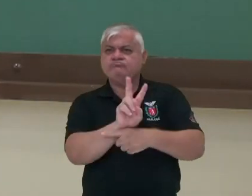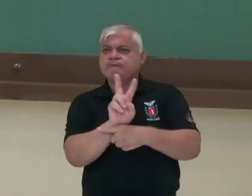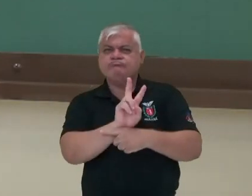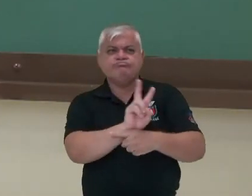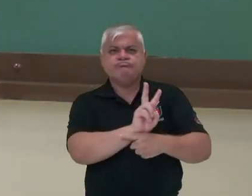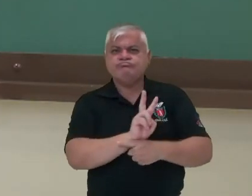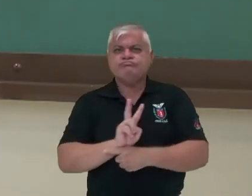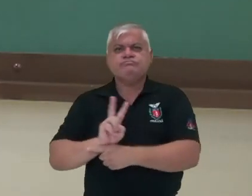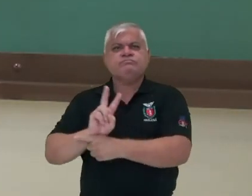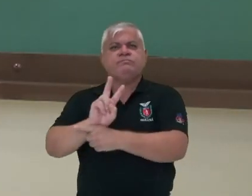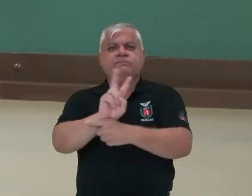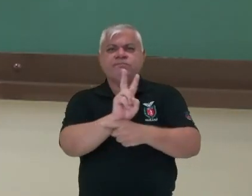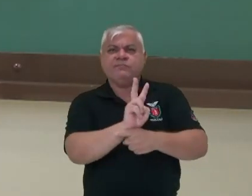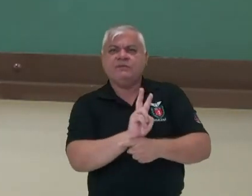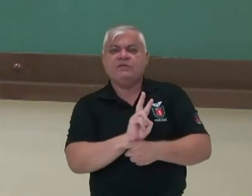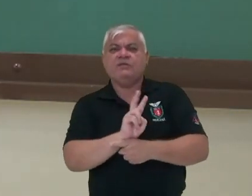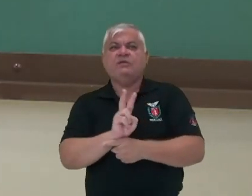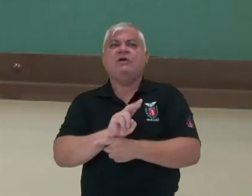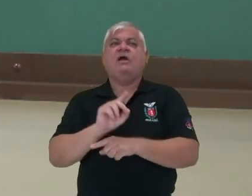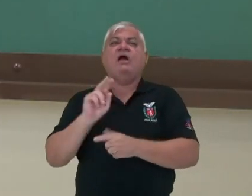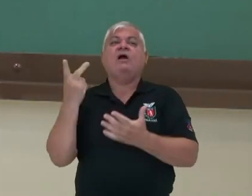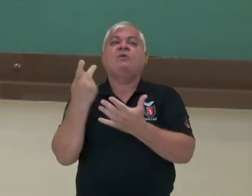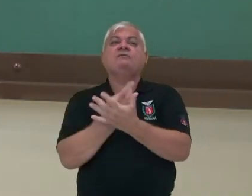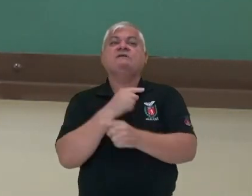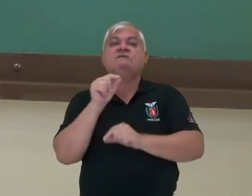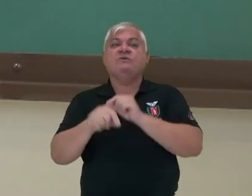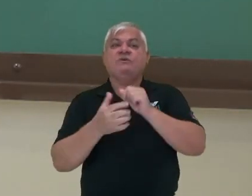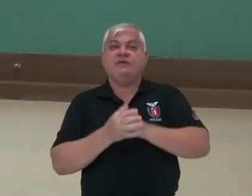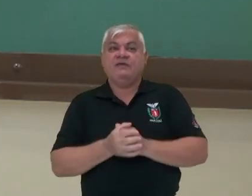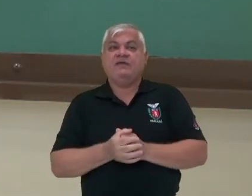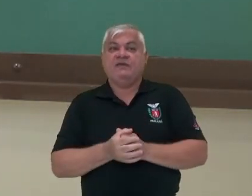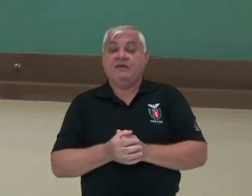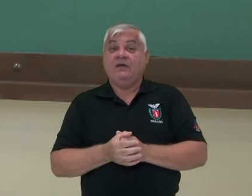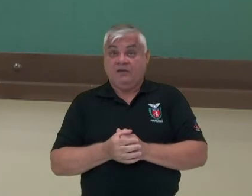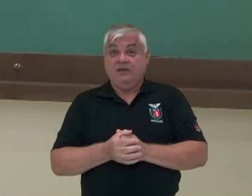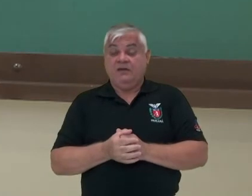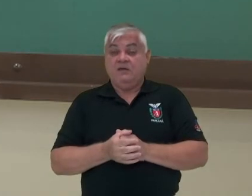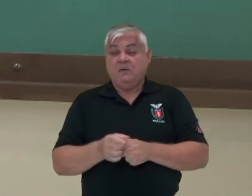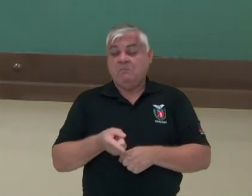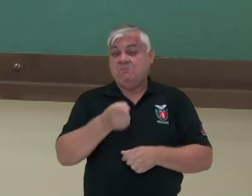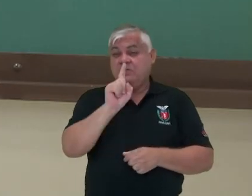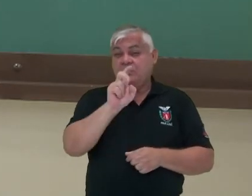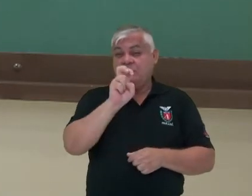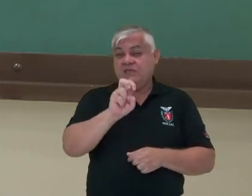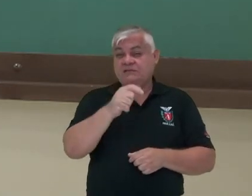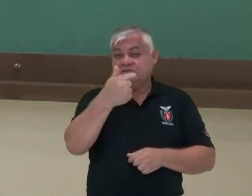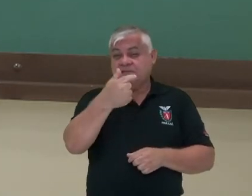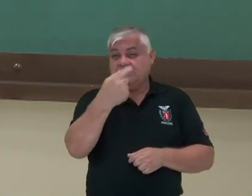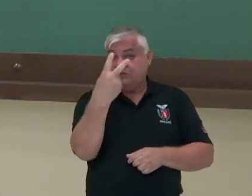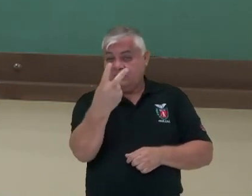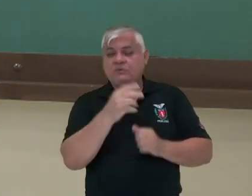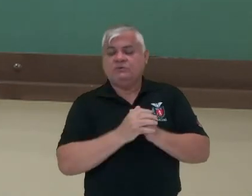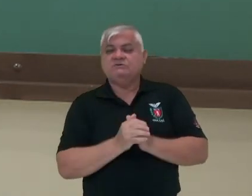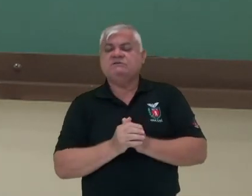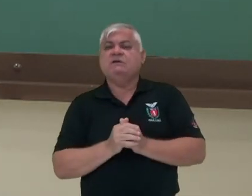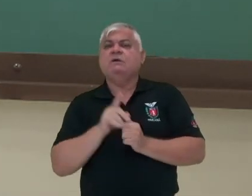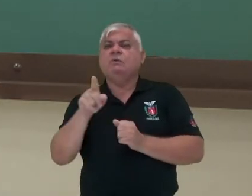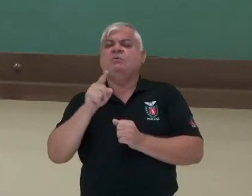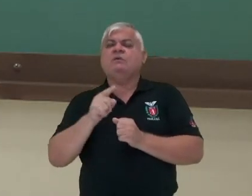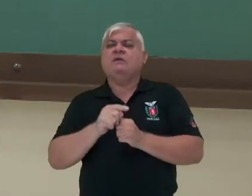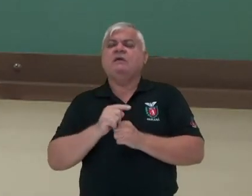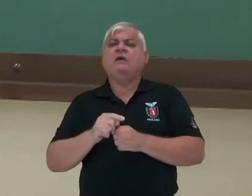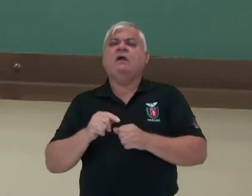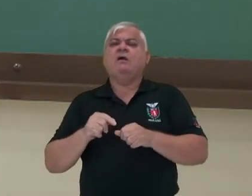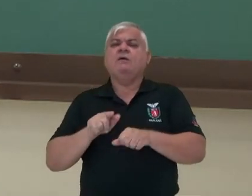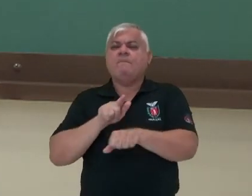estado neo-inca na religião de Vilcabamba. Em 1572, a última fortaleza